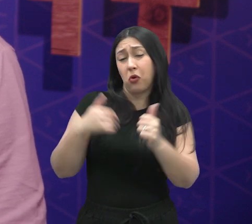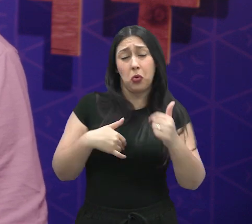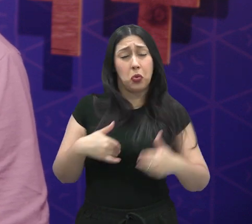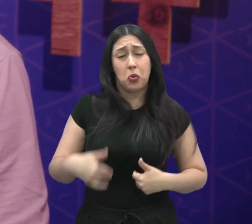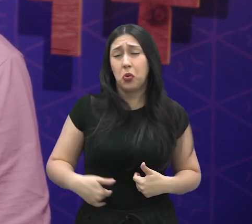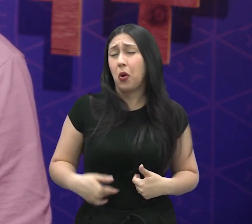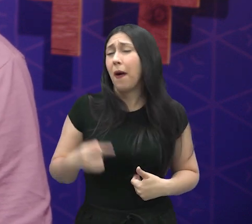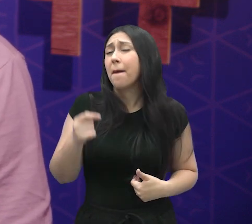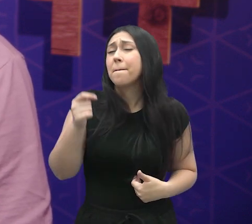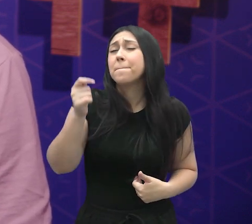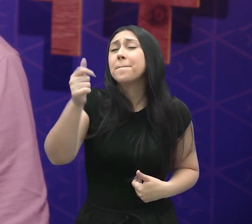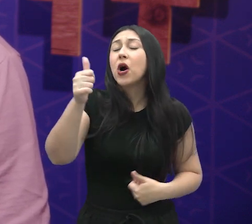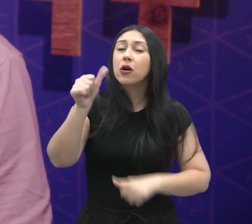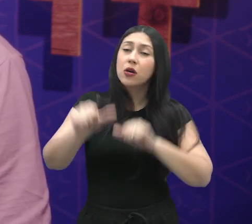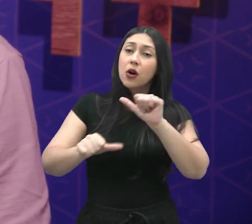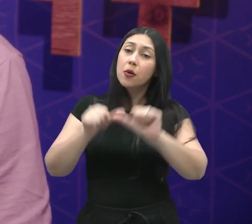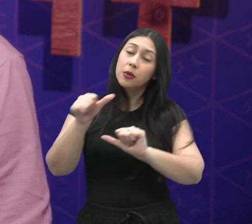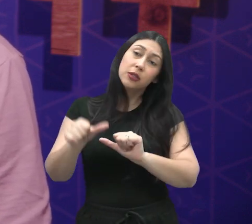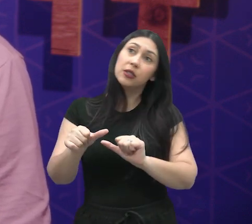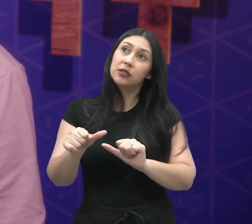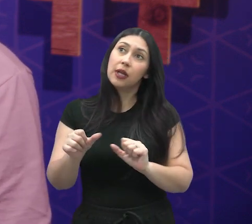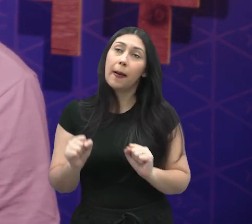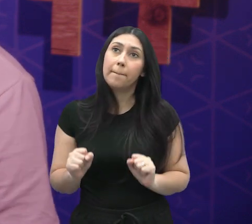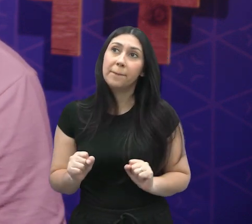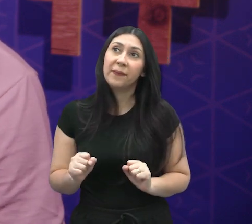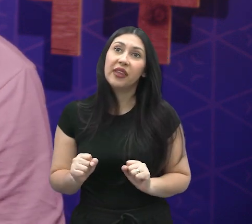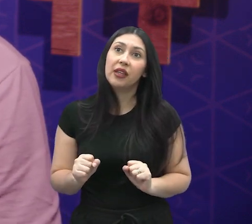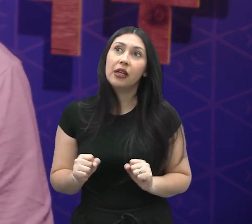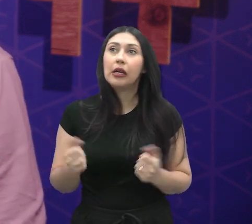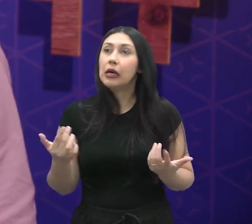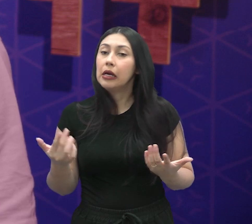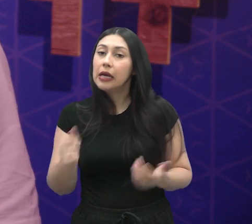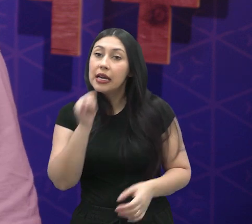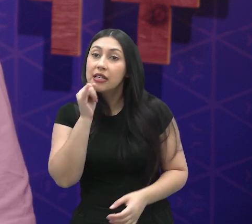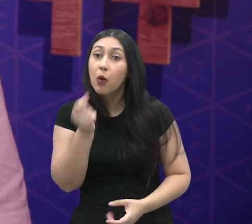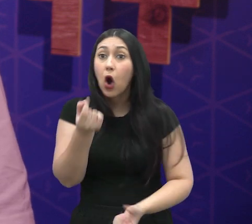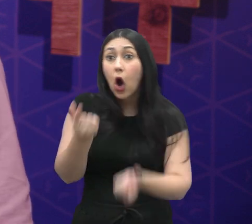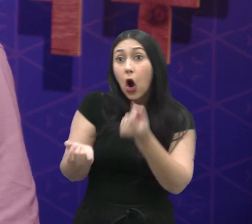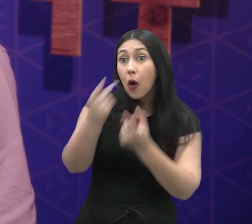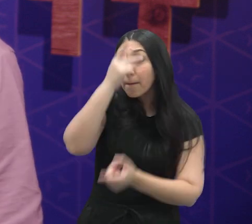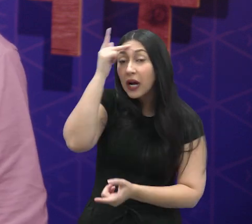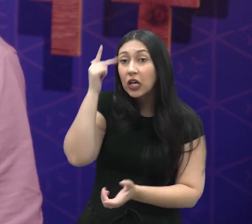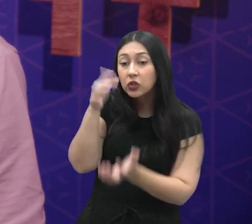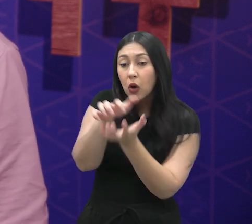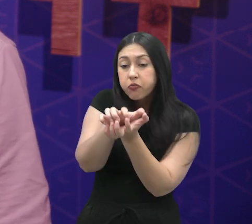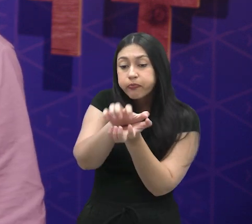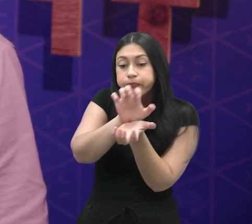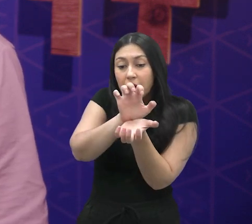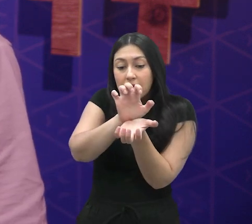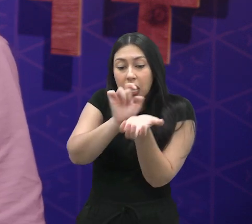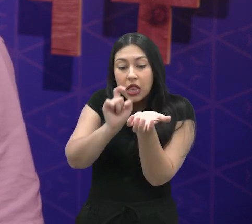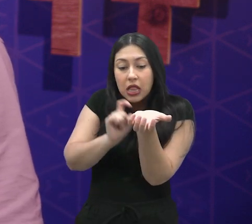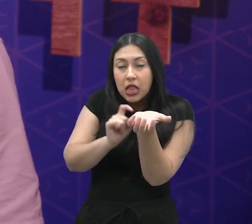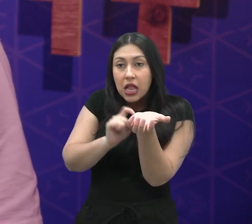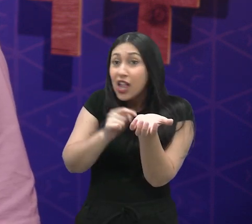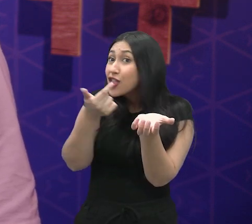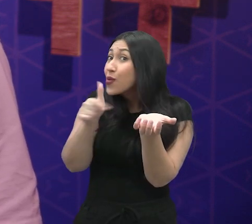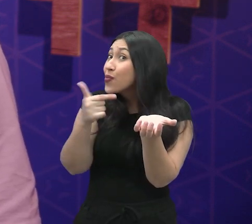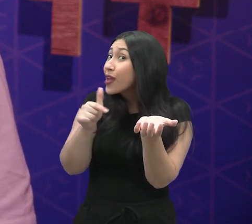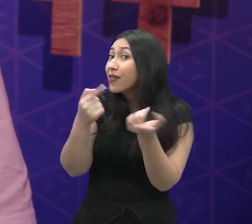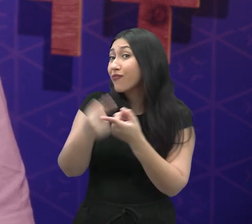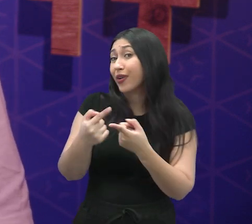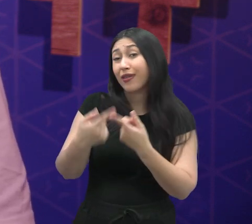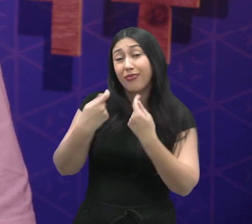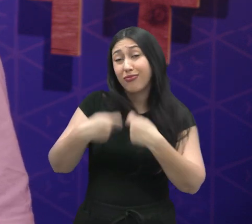evoluíram biologicamente falando de 70 mil anos atrás para cá. A gente teve, tem gente que nasce sem siso hoje, porque a gente não